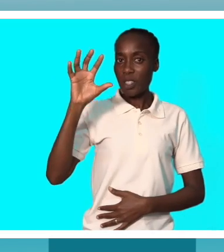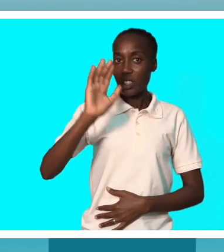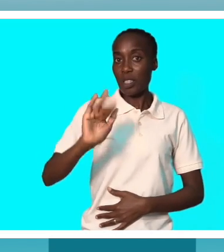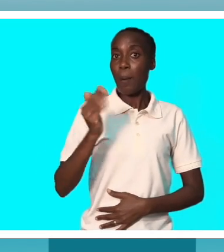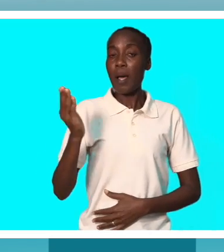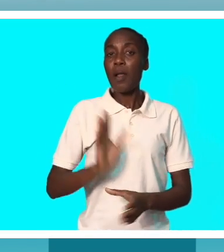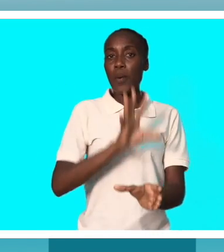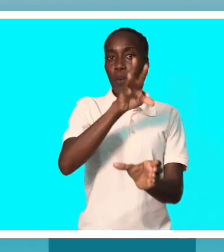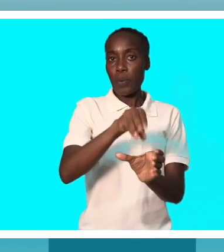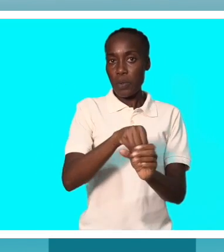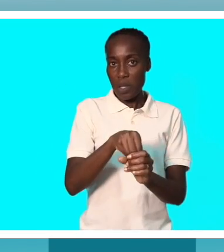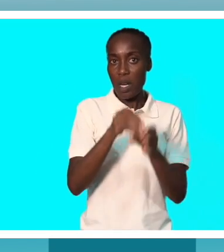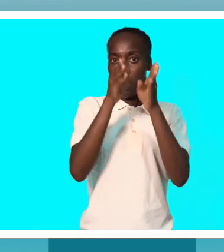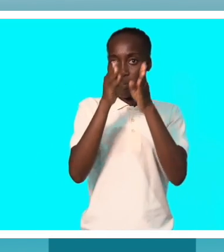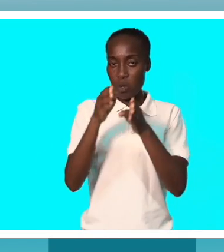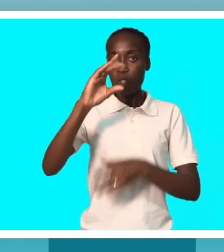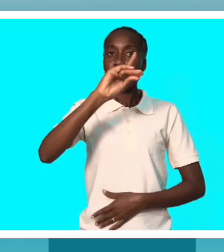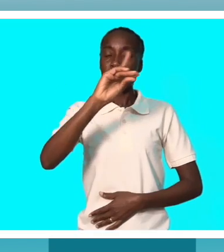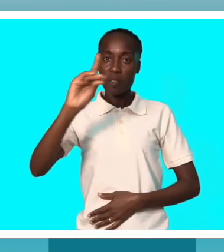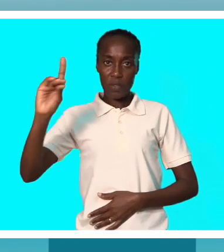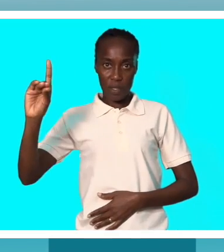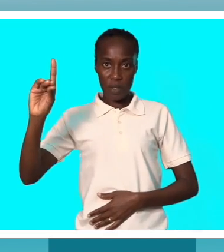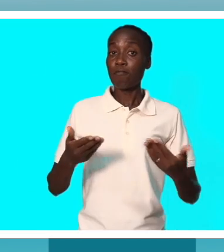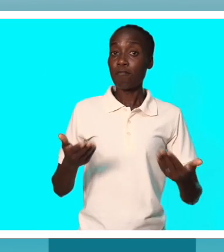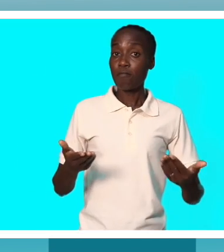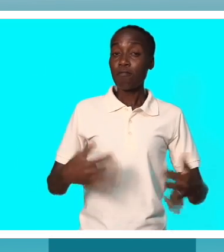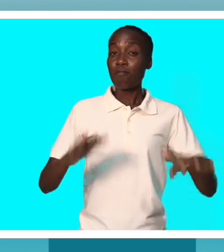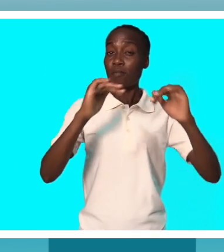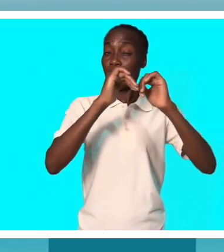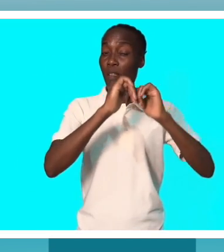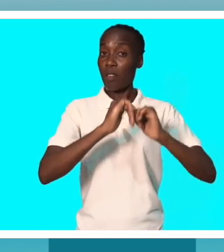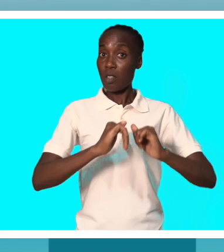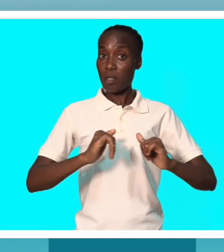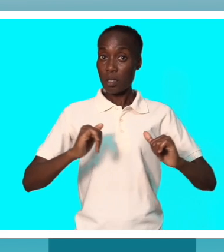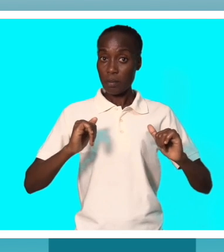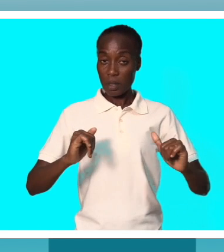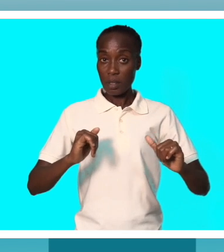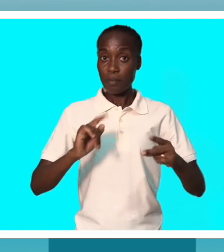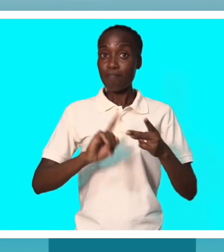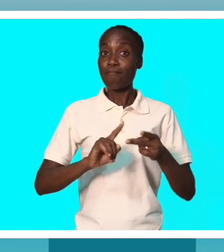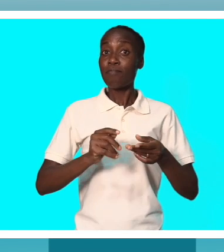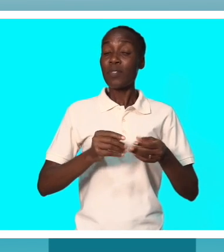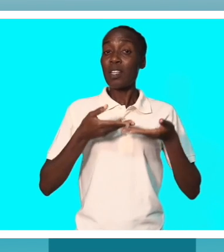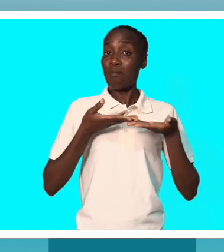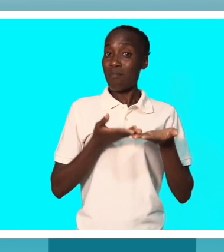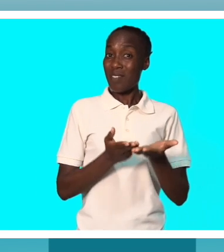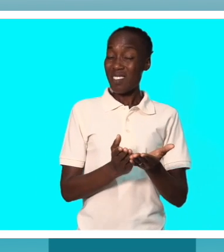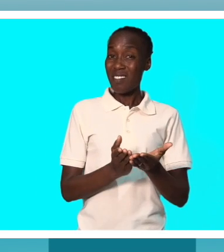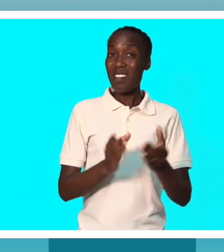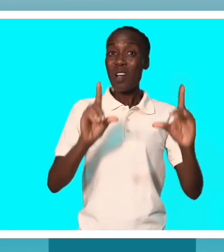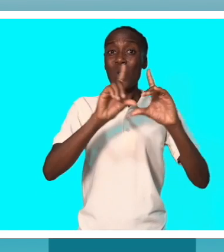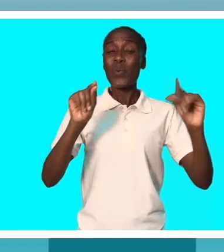país para a inclusão desta camada social. Que de forma específica apresenta